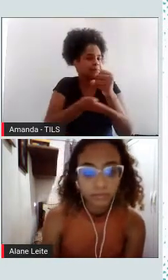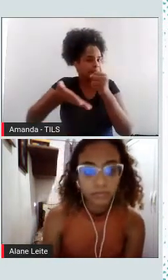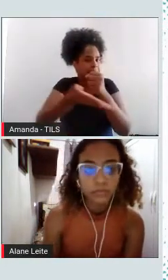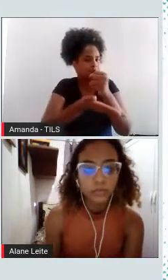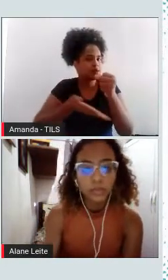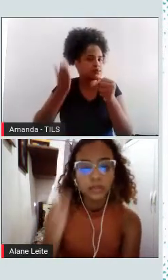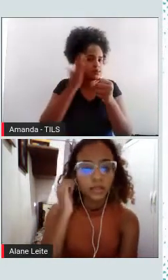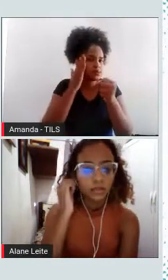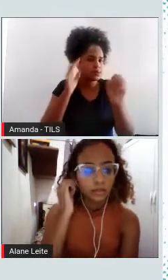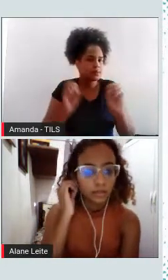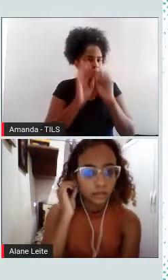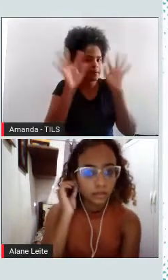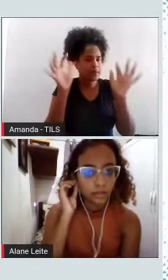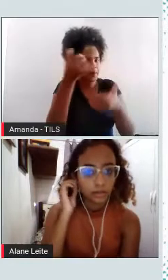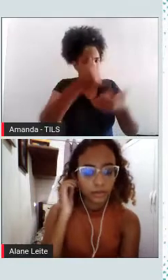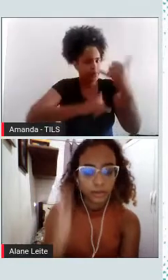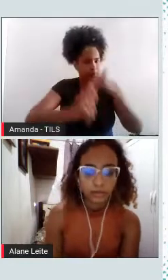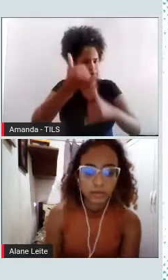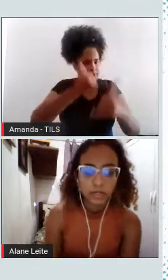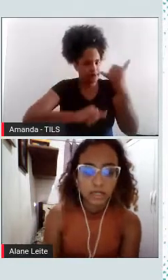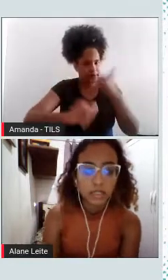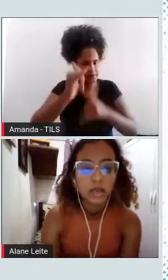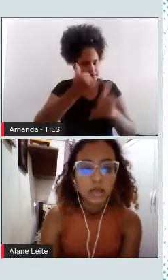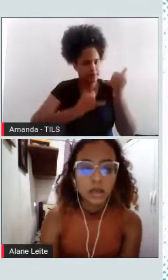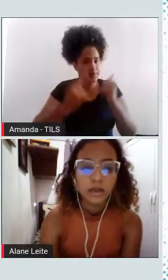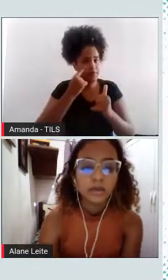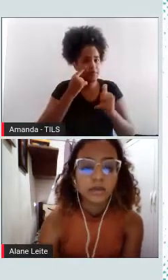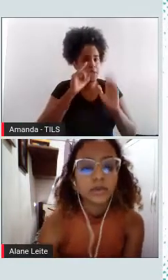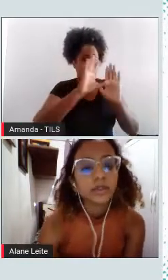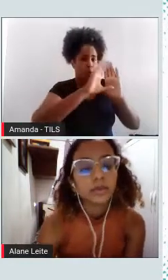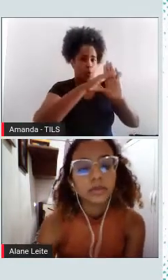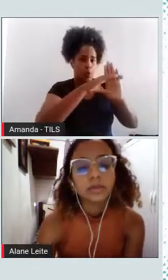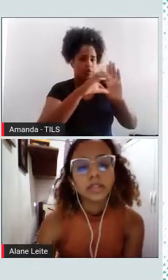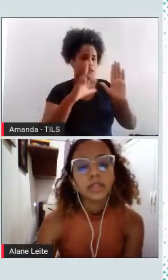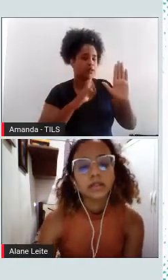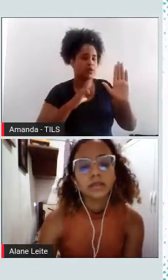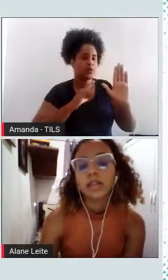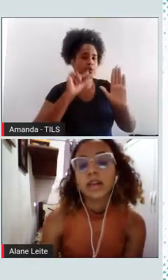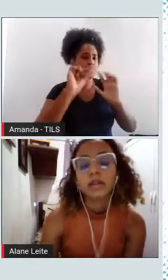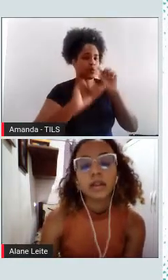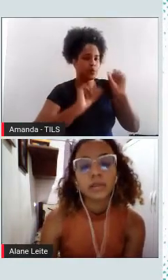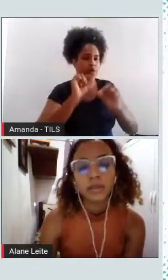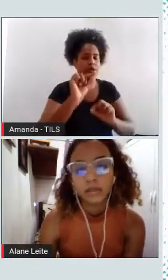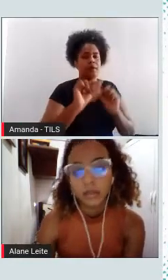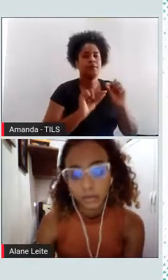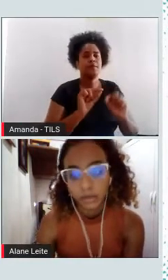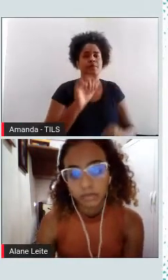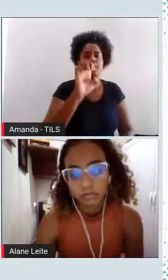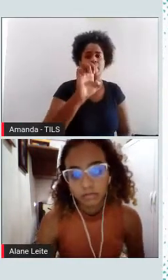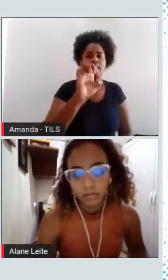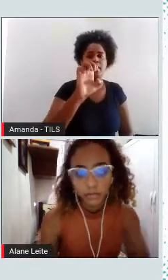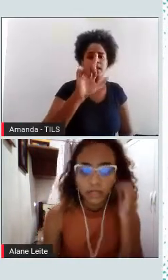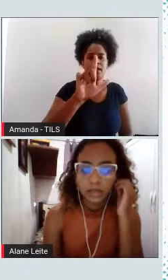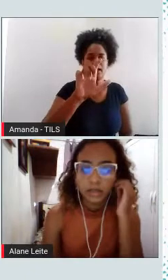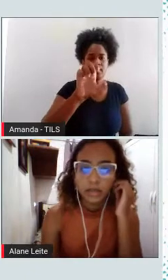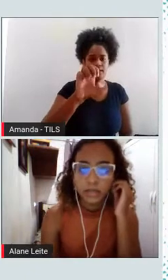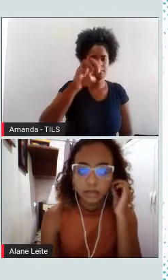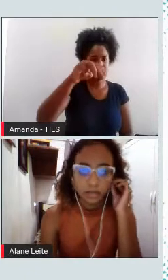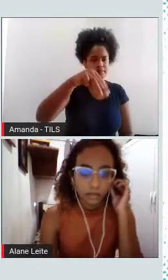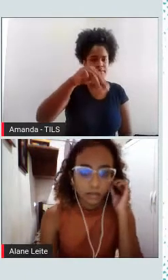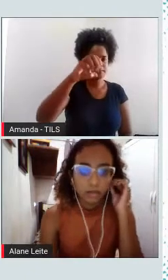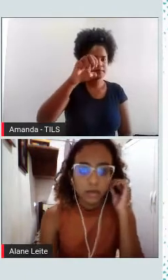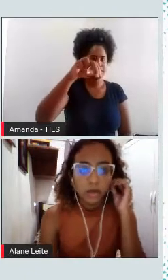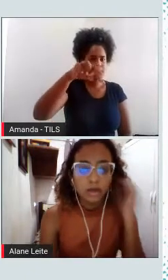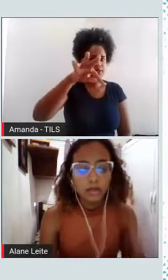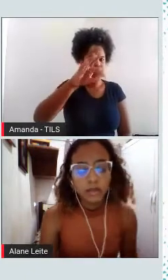melhor. Dentre os conceitos que eu trouxe para vocês, eu trouxe o que é um elemento químico. O que seria um